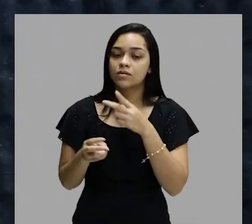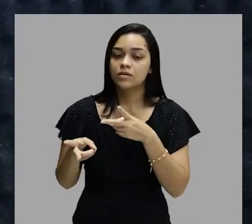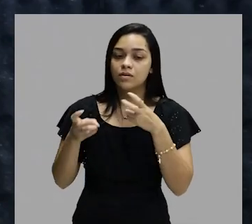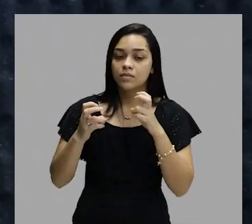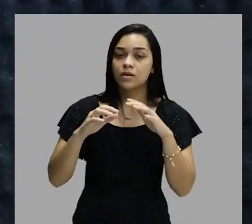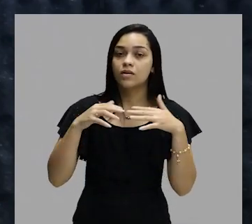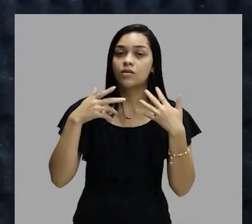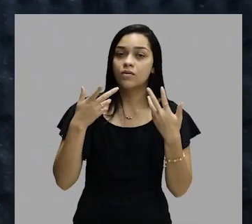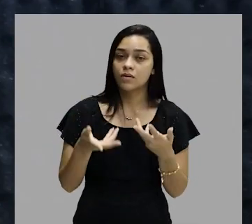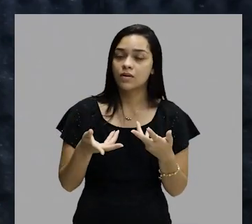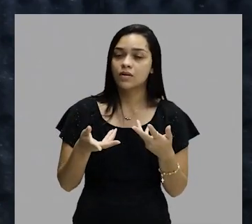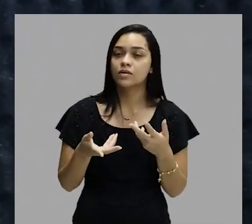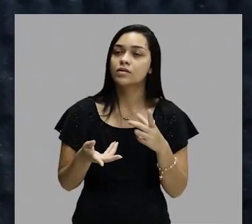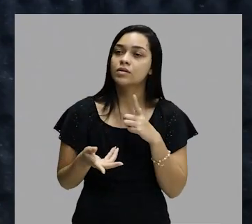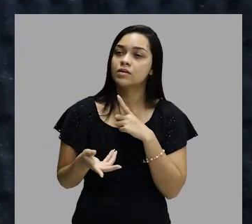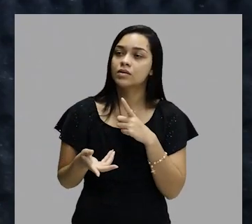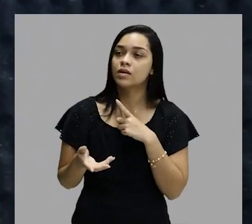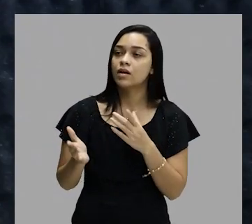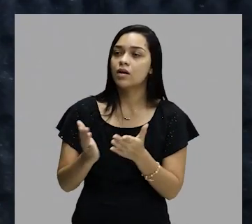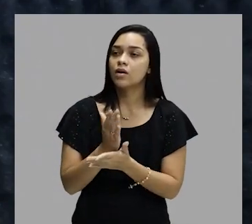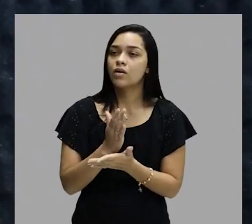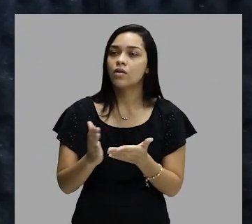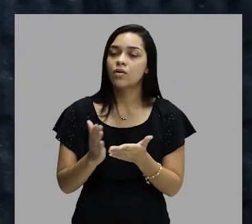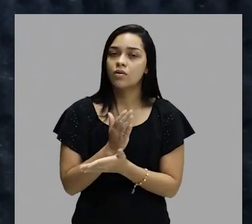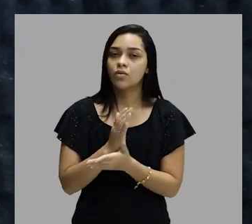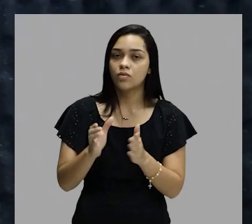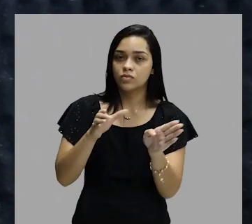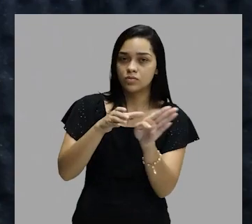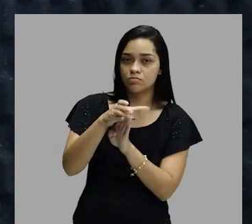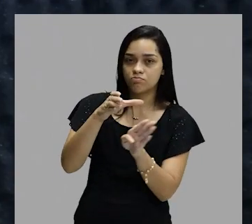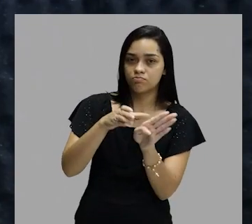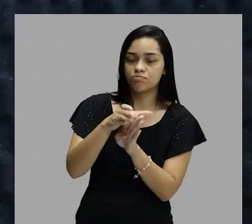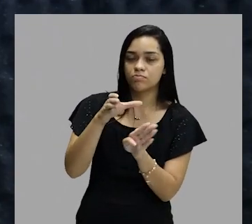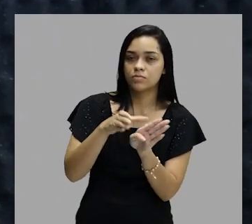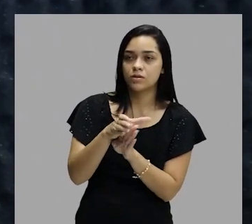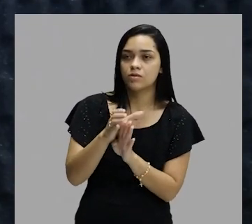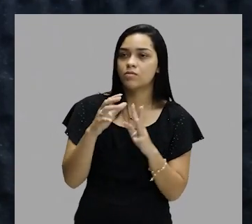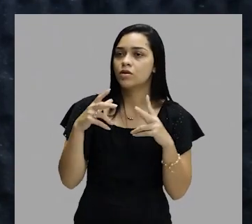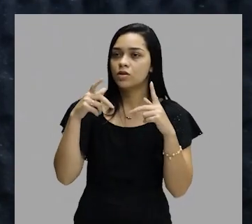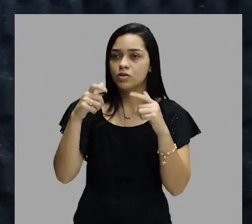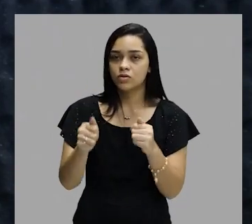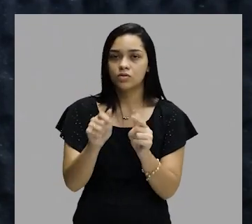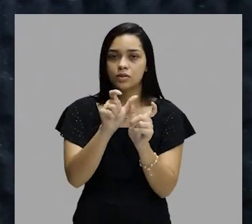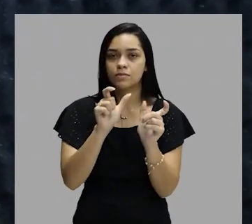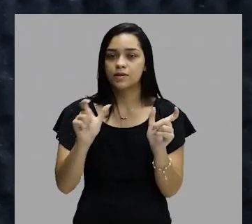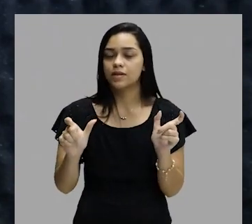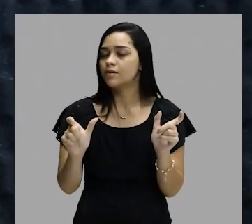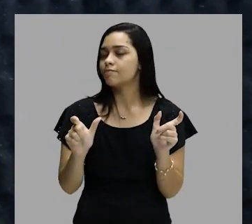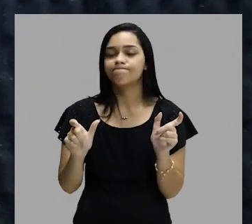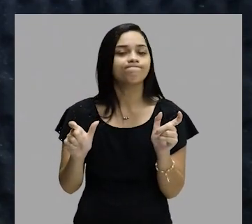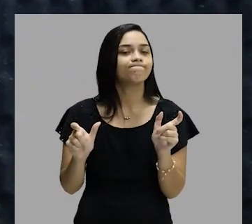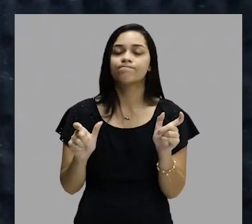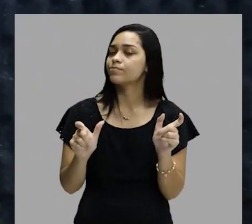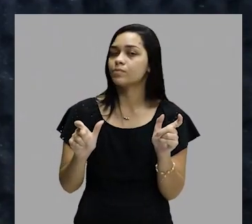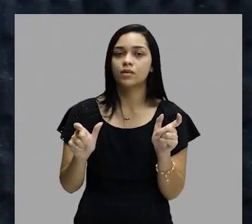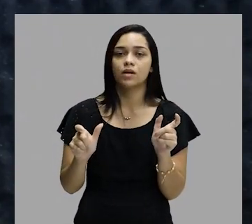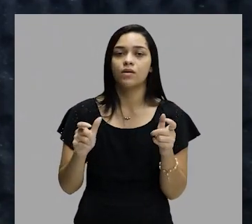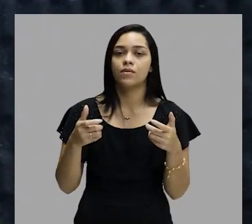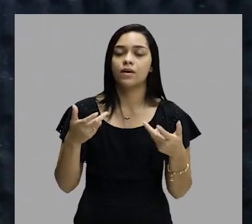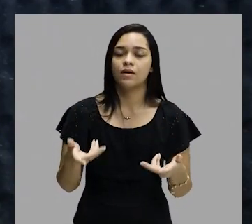as cognatas, tem algumas dicas, tá? Isso não serve para todas as palavras, pessoal. Não